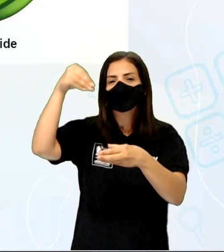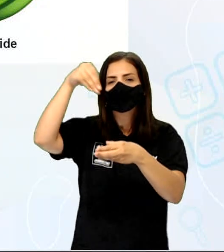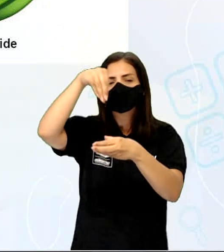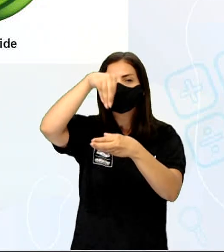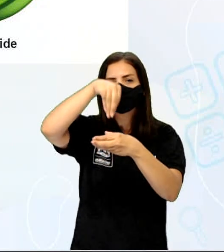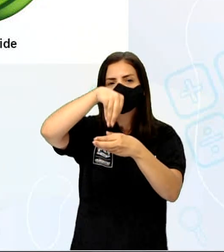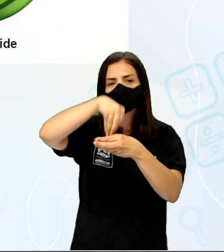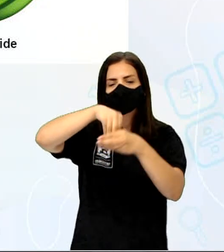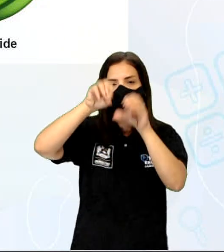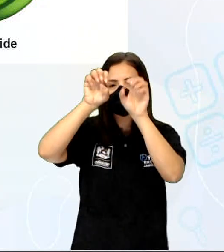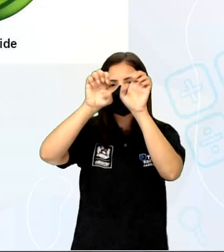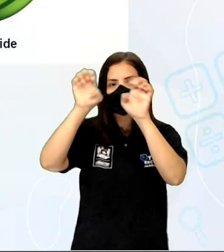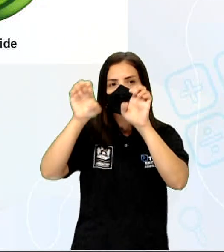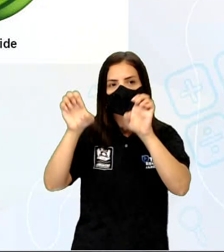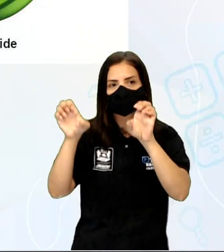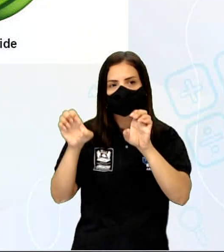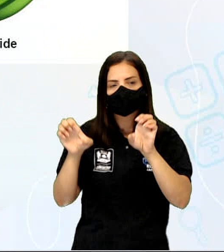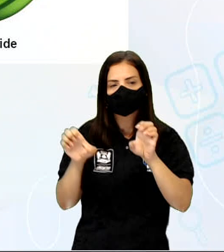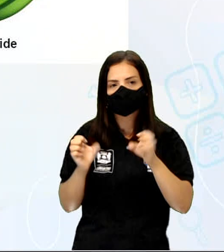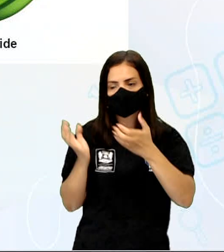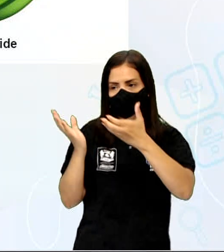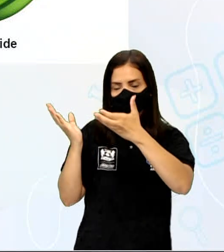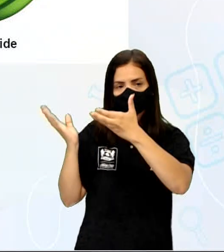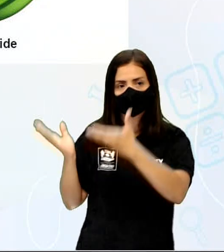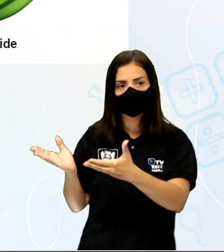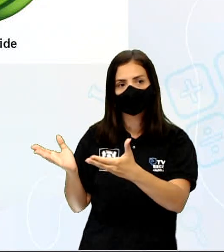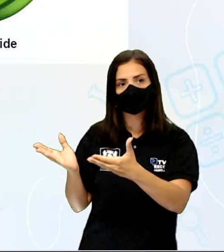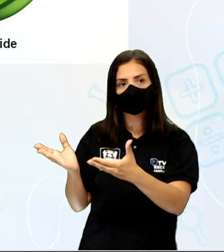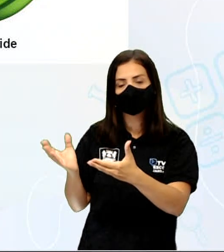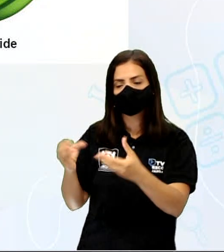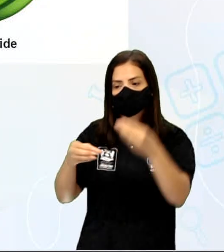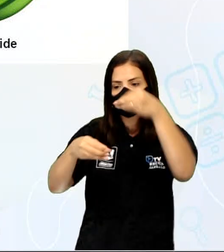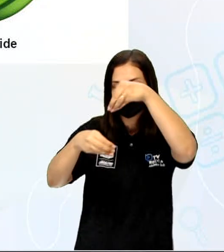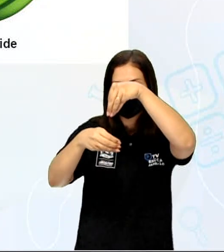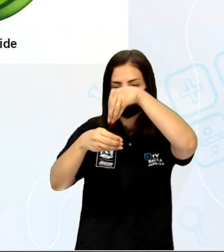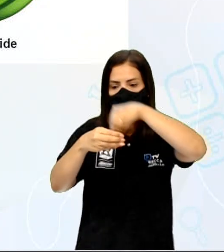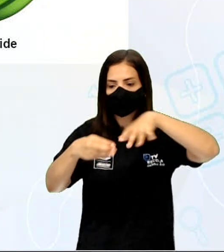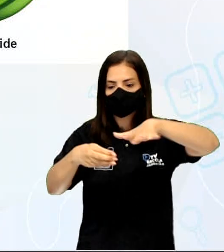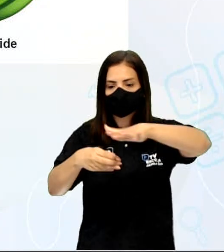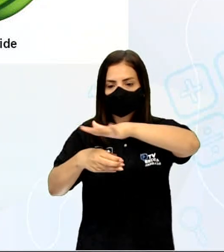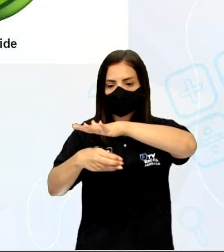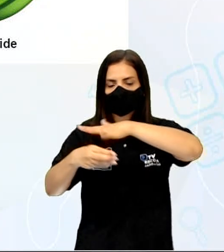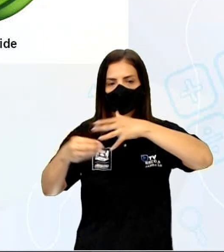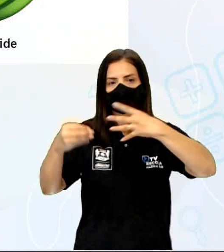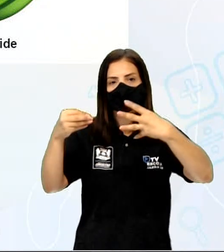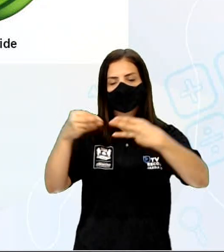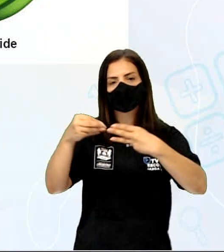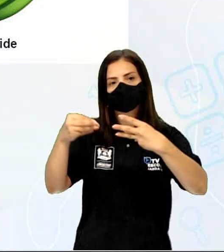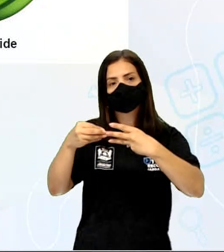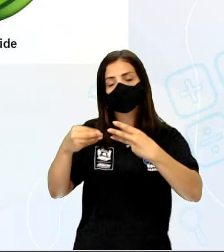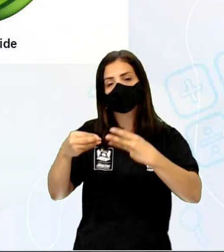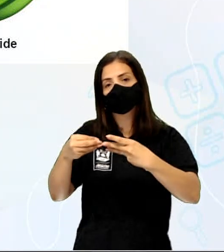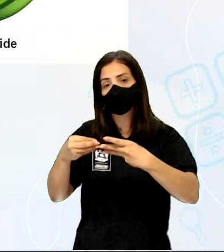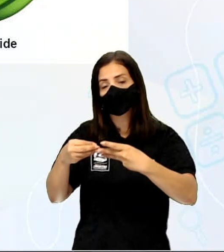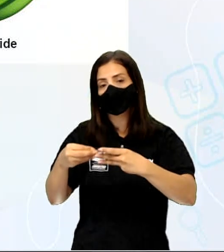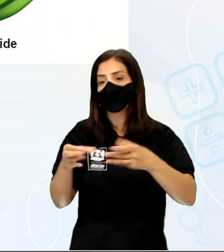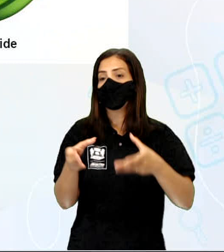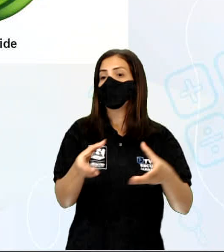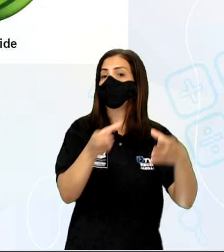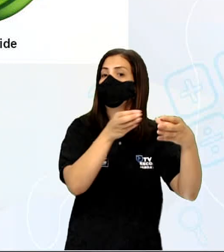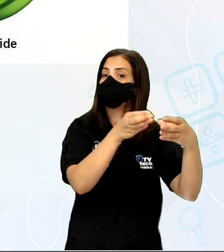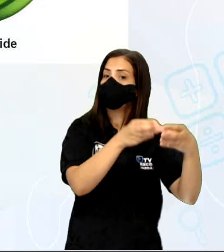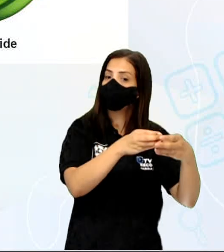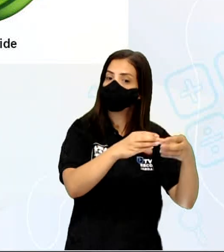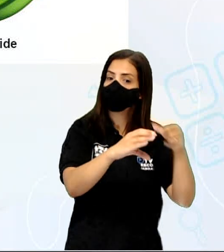fragmentadas, essas lamelas fotossintéticas que ficam lá dentro do citoplasma da célula. Já nos seres eucariontes, a clorofila